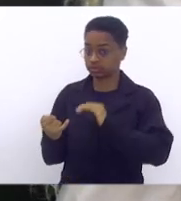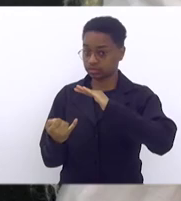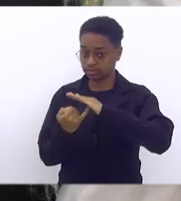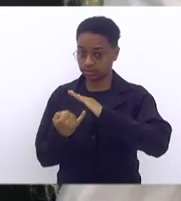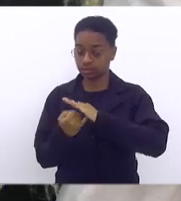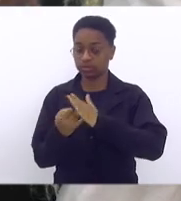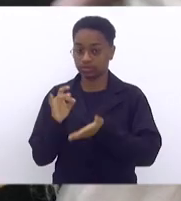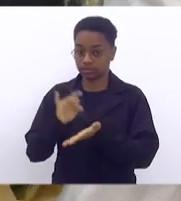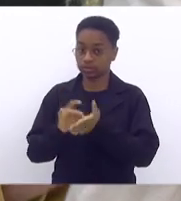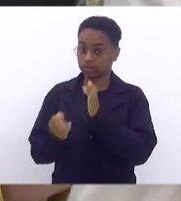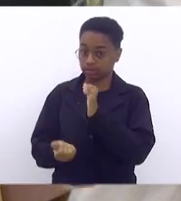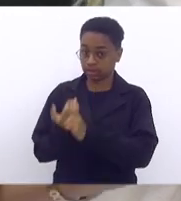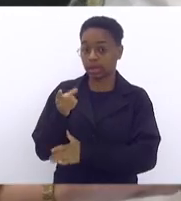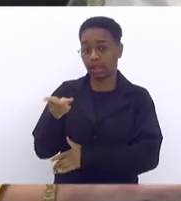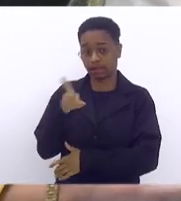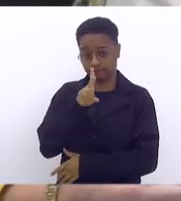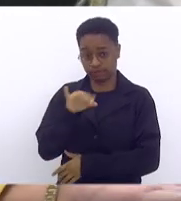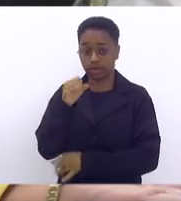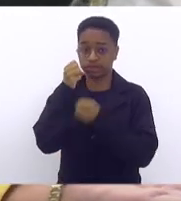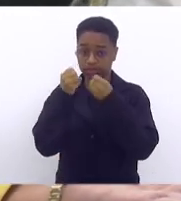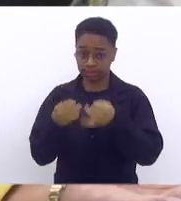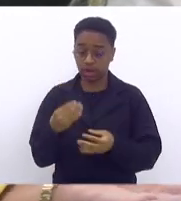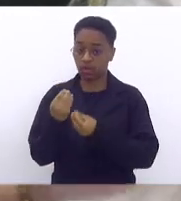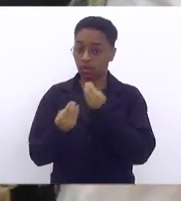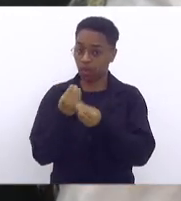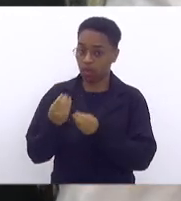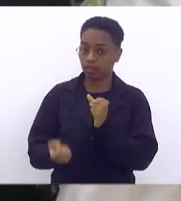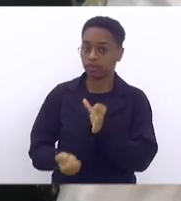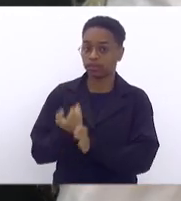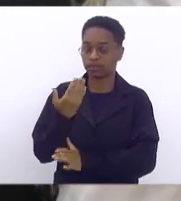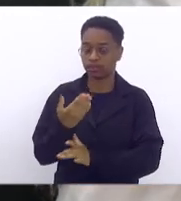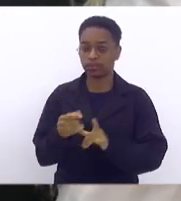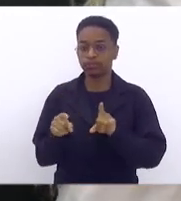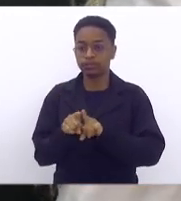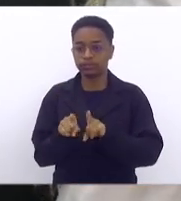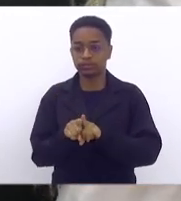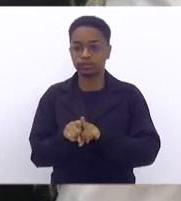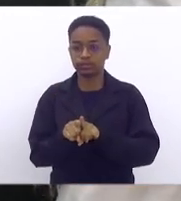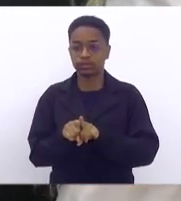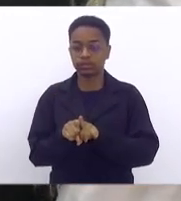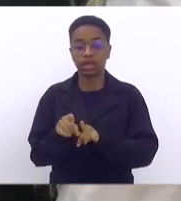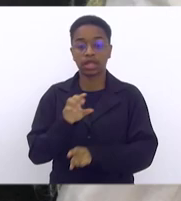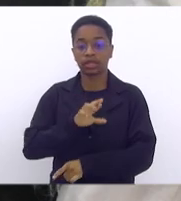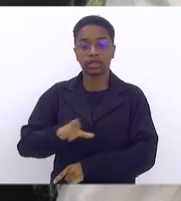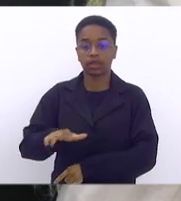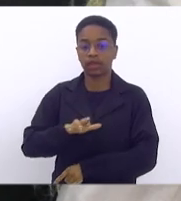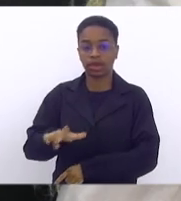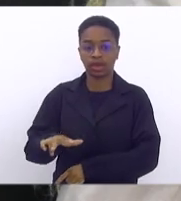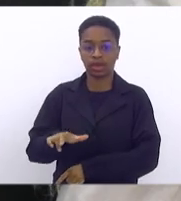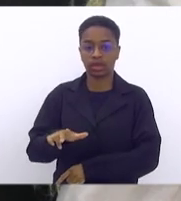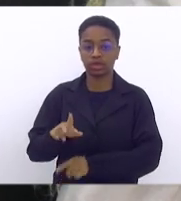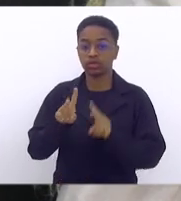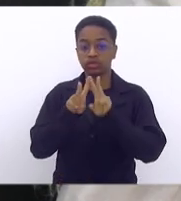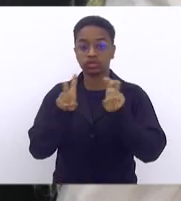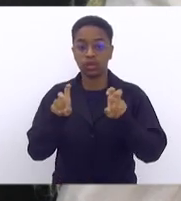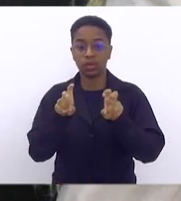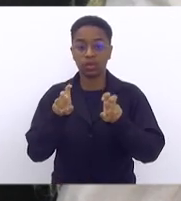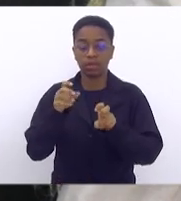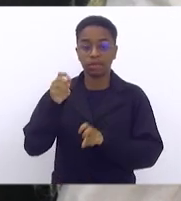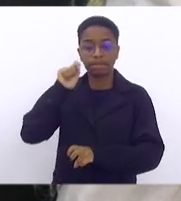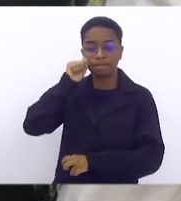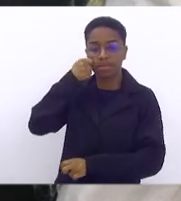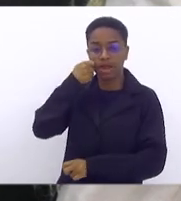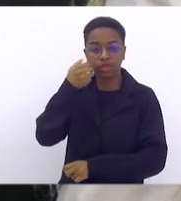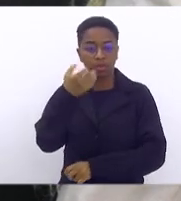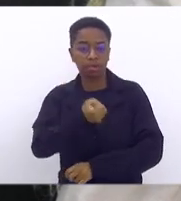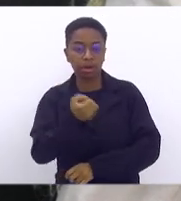foi criado, e ela vai explicar como esse instituto foi criado, e não é uma questão sobre preto ou branco,